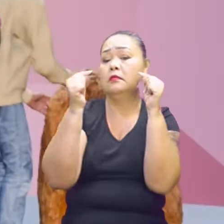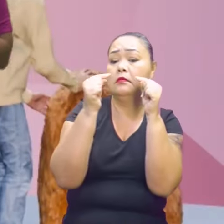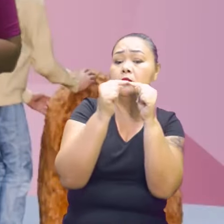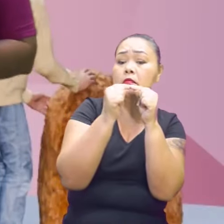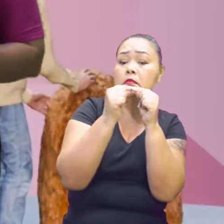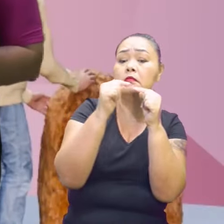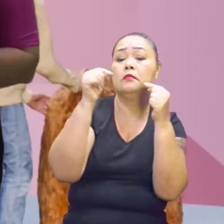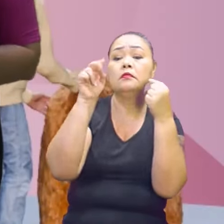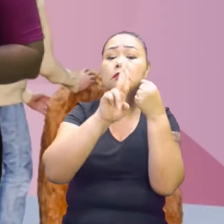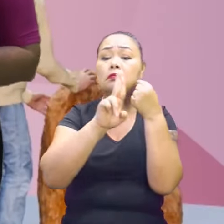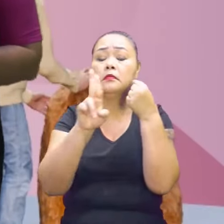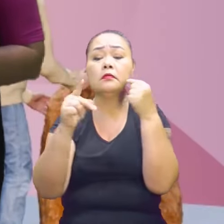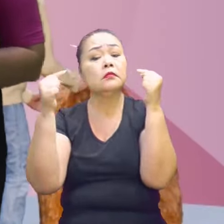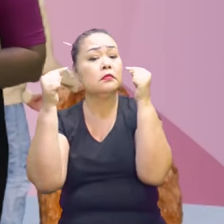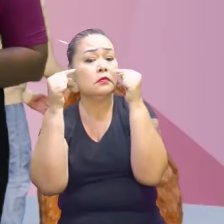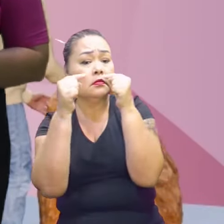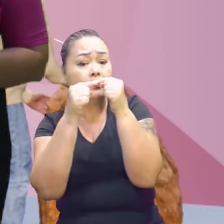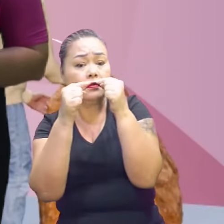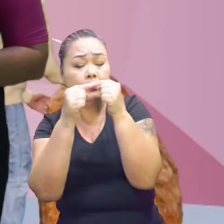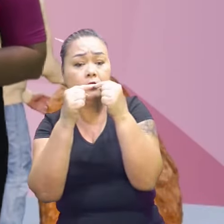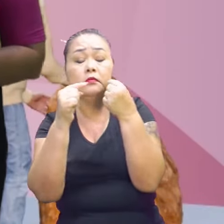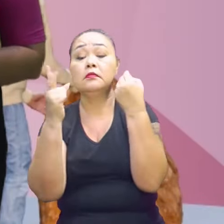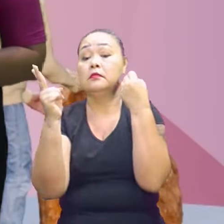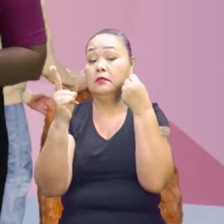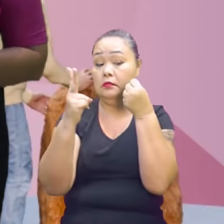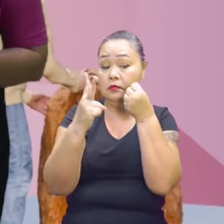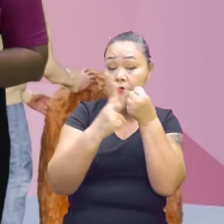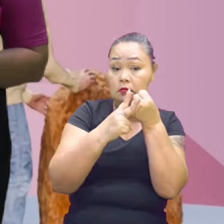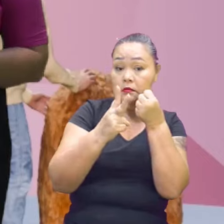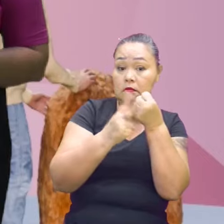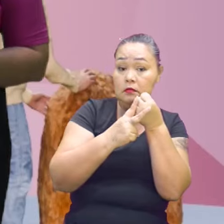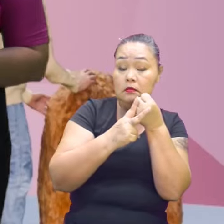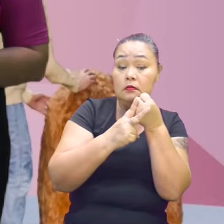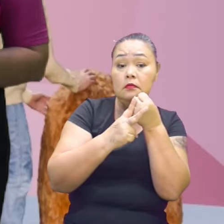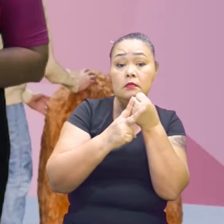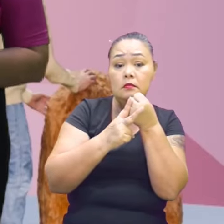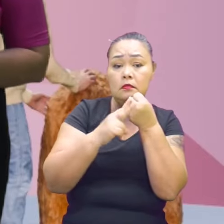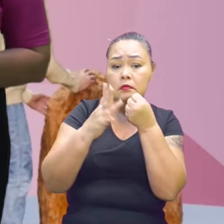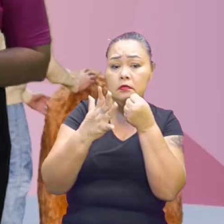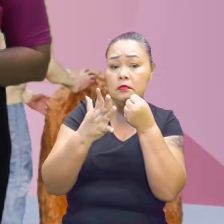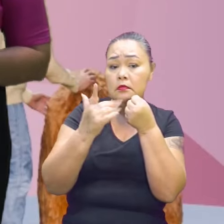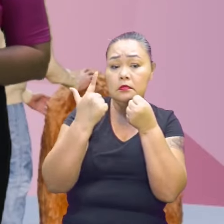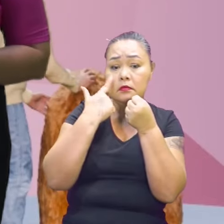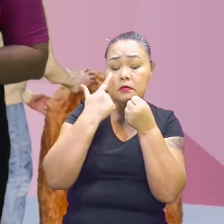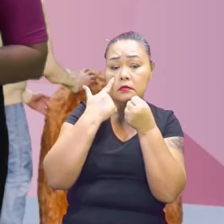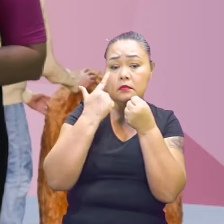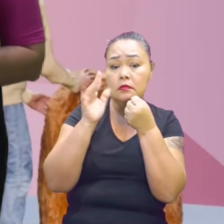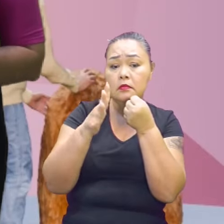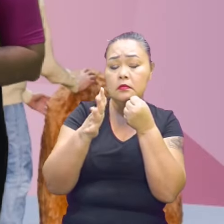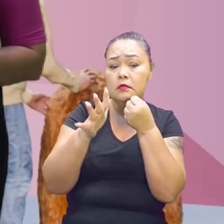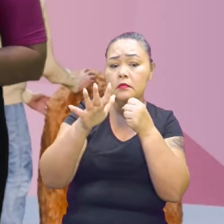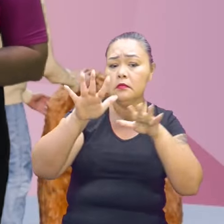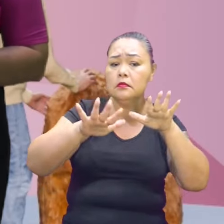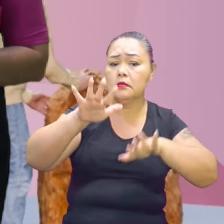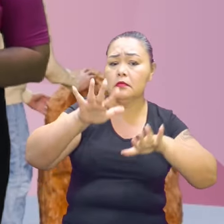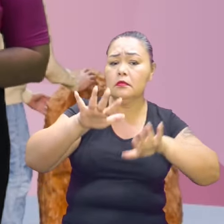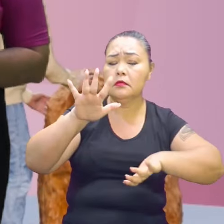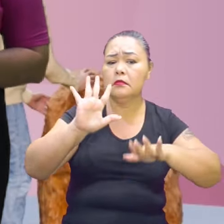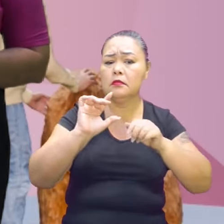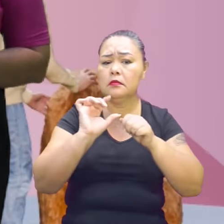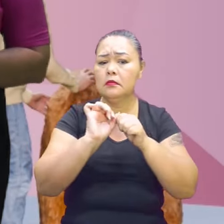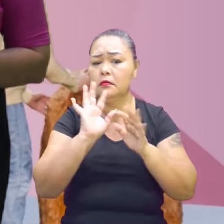concordância nominal, de concordância verbal. Acho que eu tô vendo, Alessandra, alguns